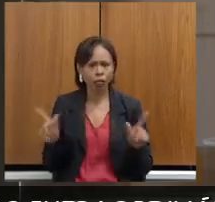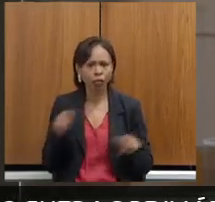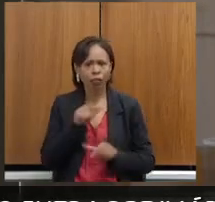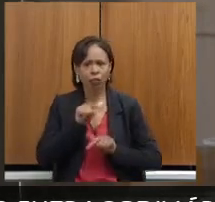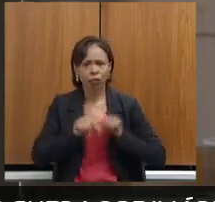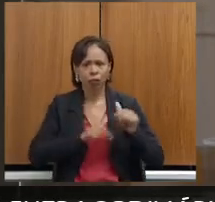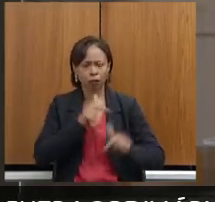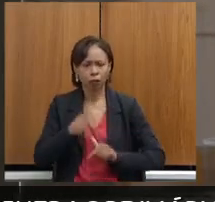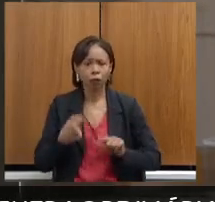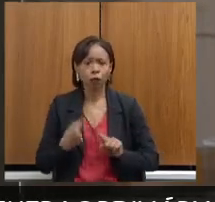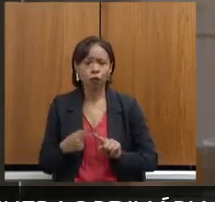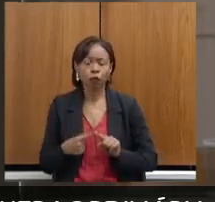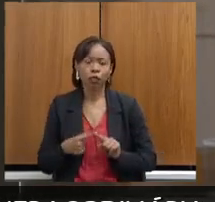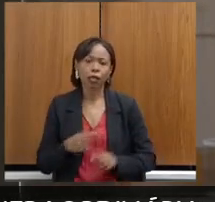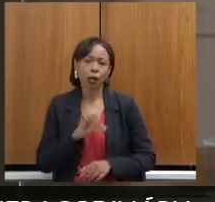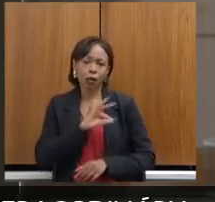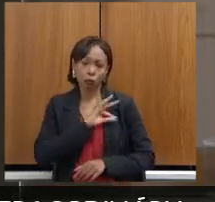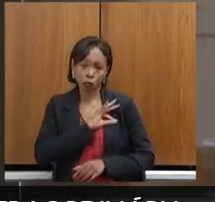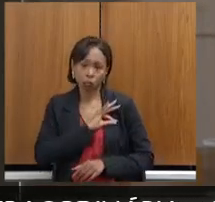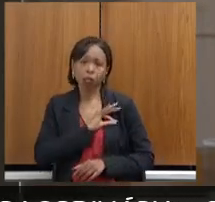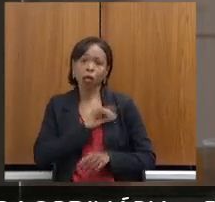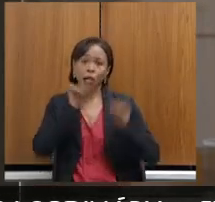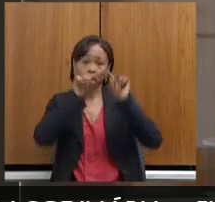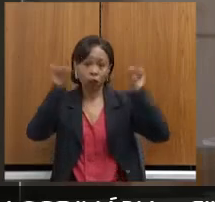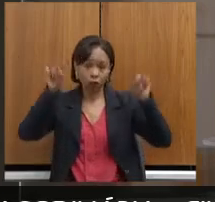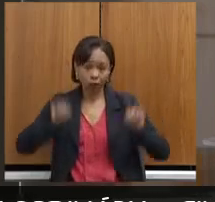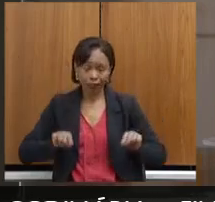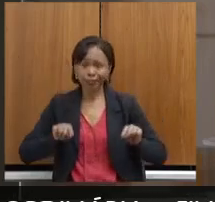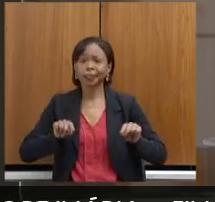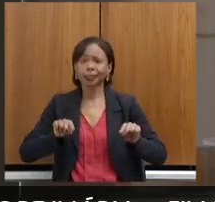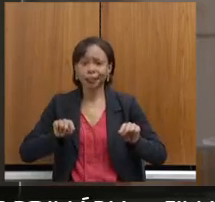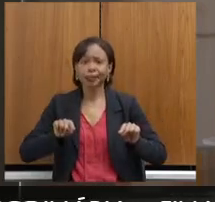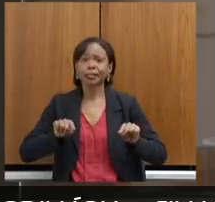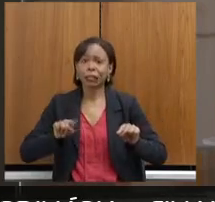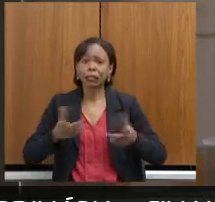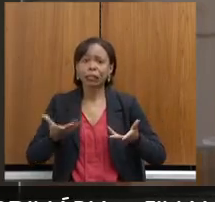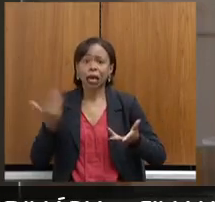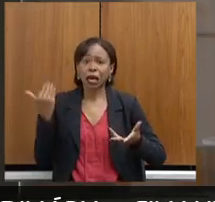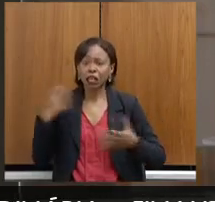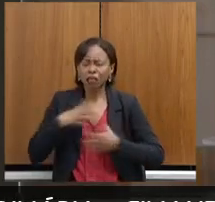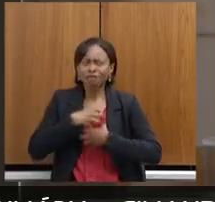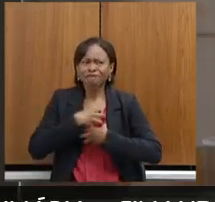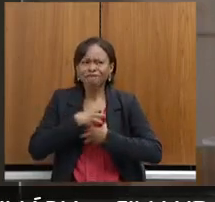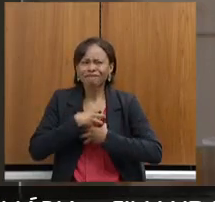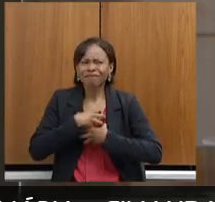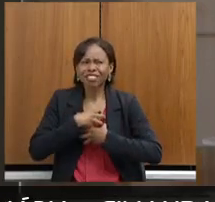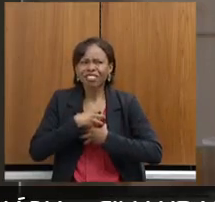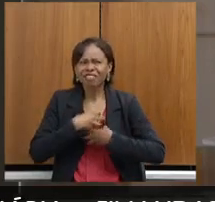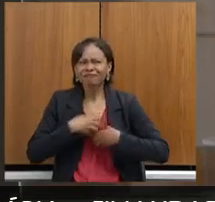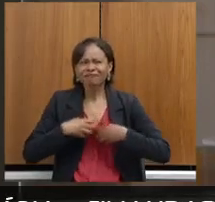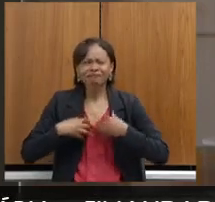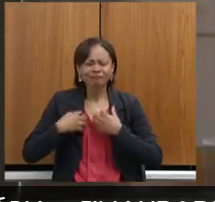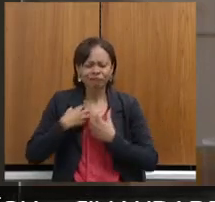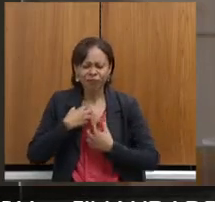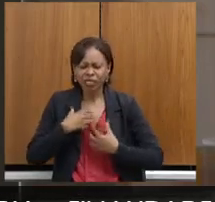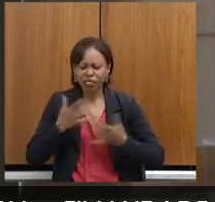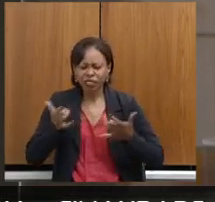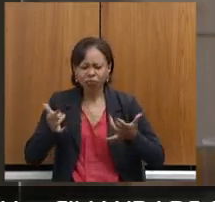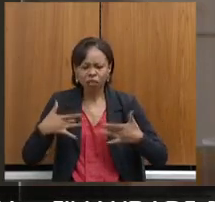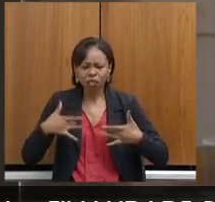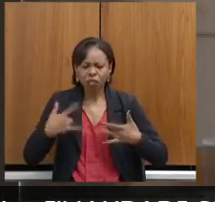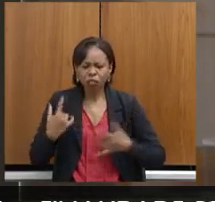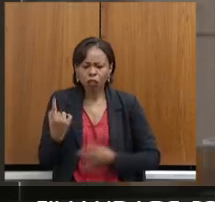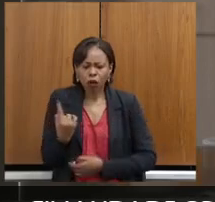nossa aos nossos policiais nos servidores estavam com o sentimento de abandono né de eles